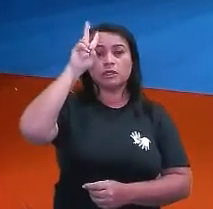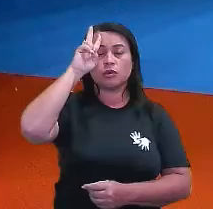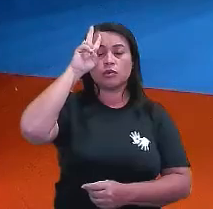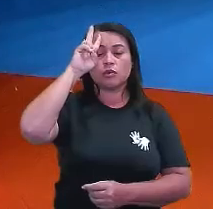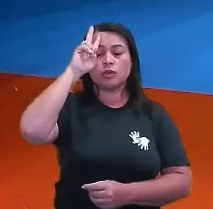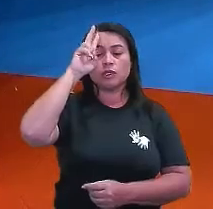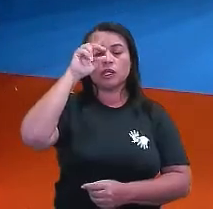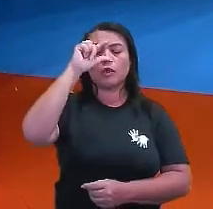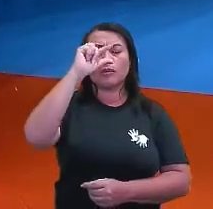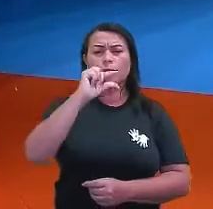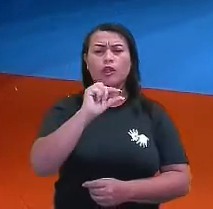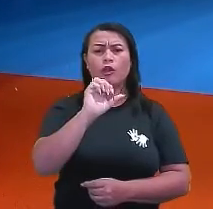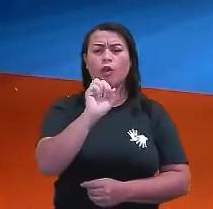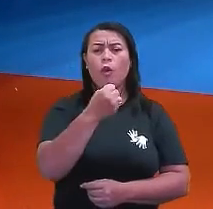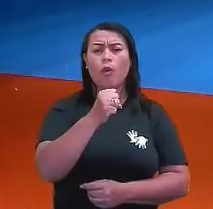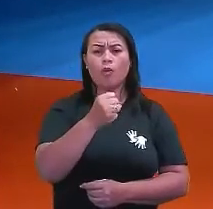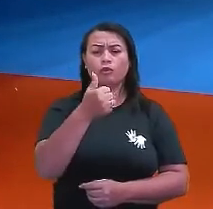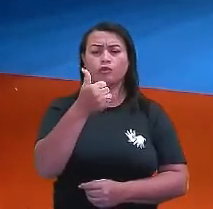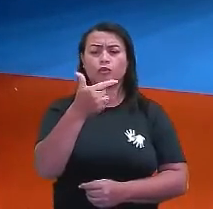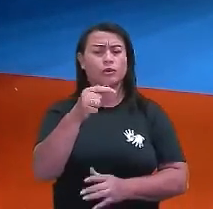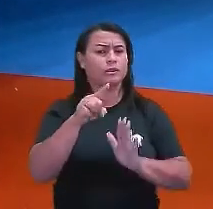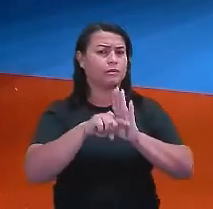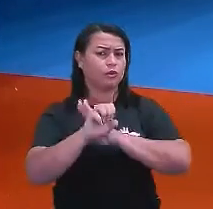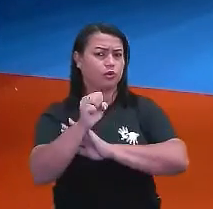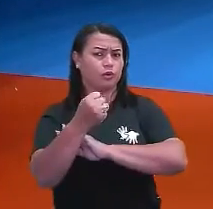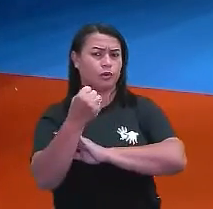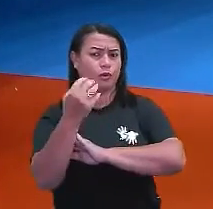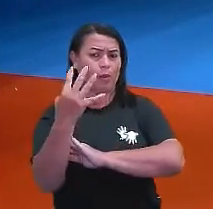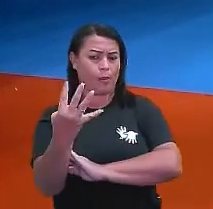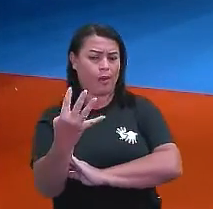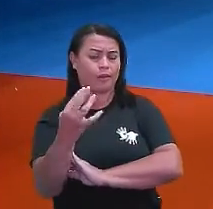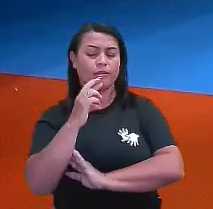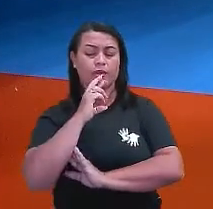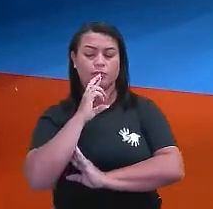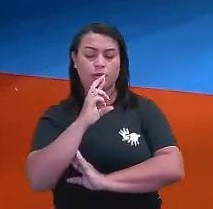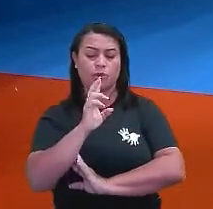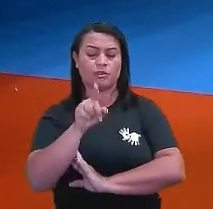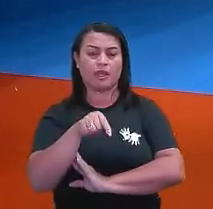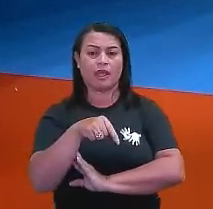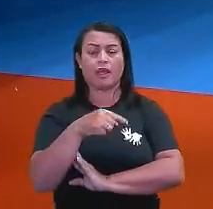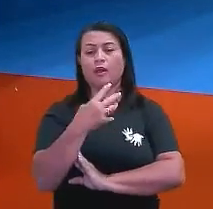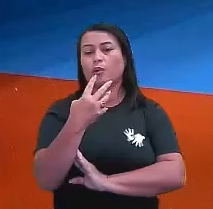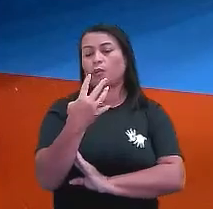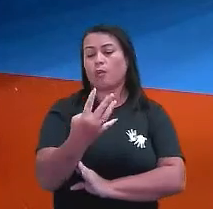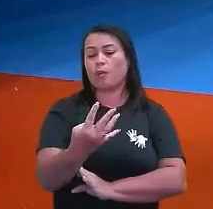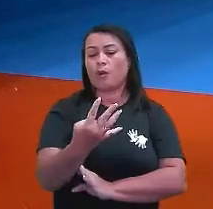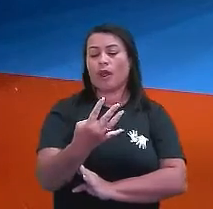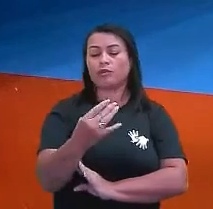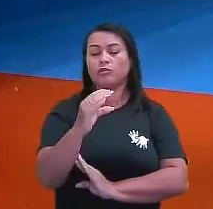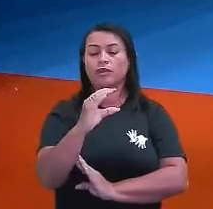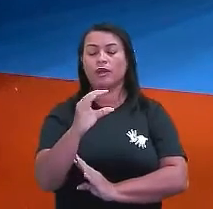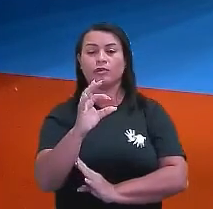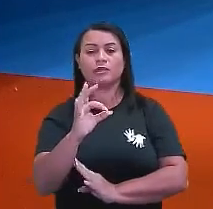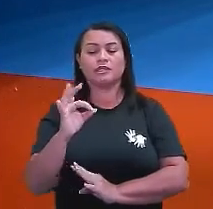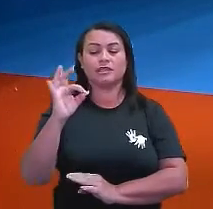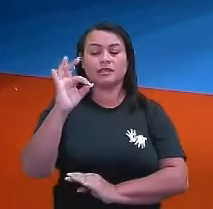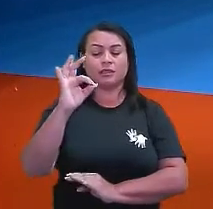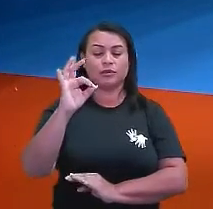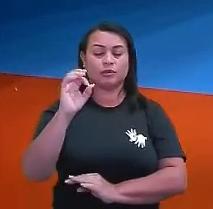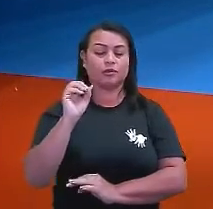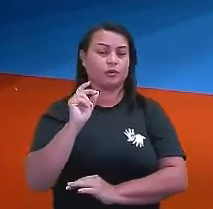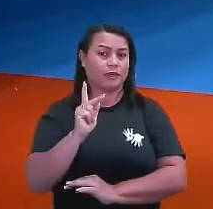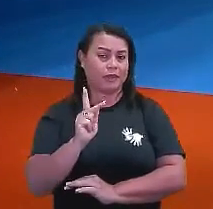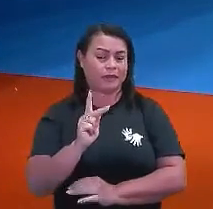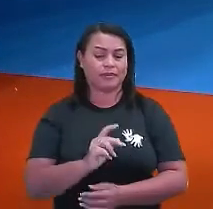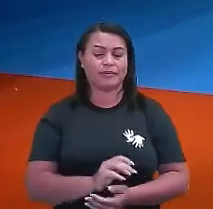quanto é que está? 12 menos 8? 4. Então, a respostinha aí é 4 graus Celsius, tá